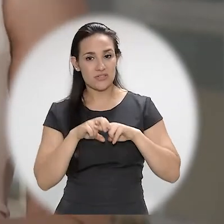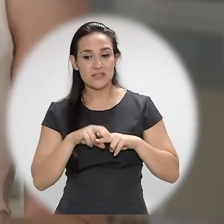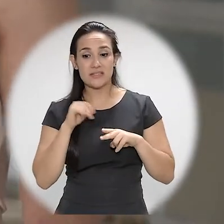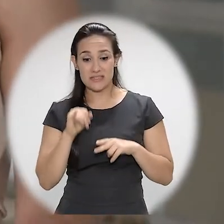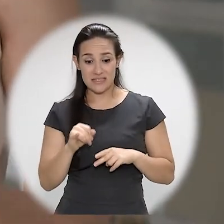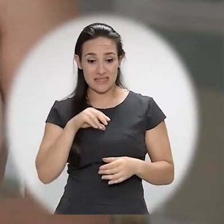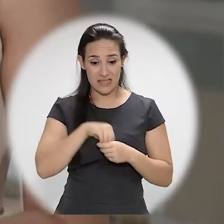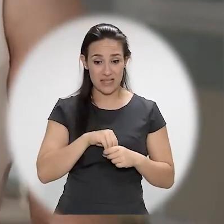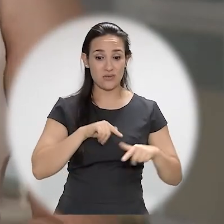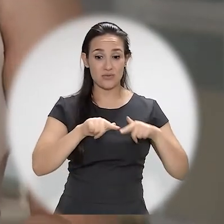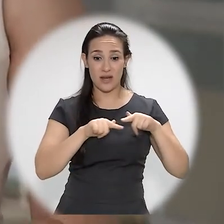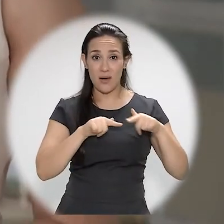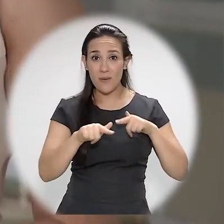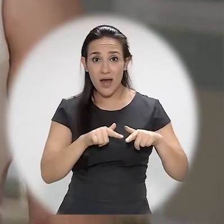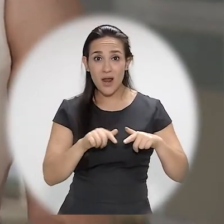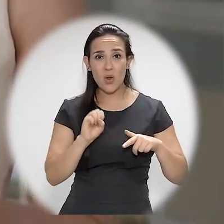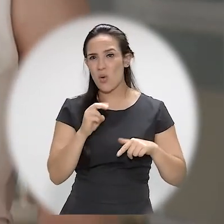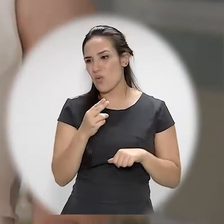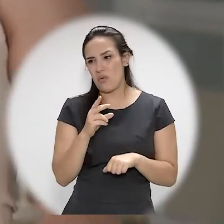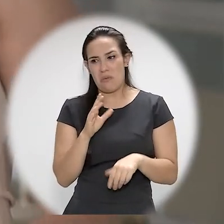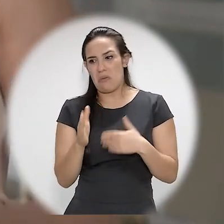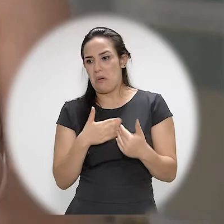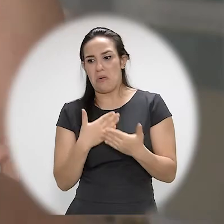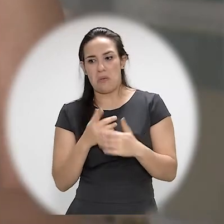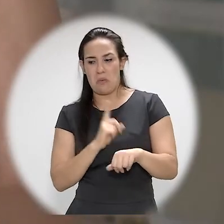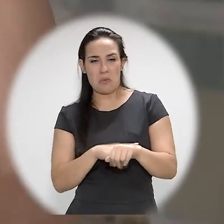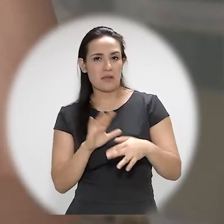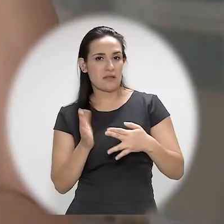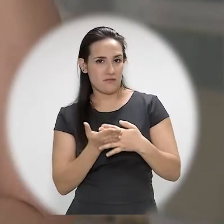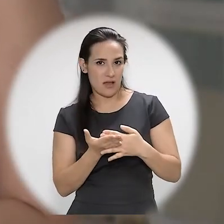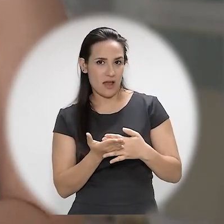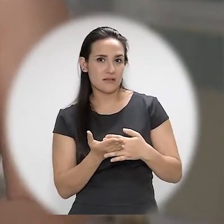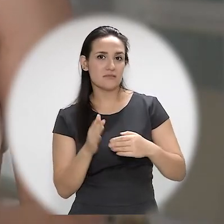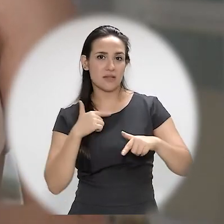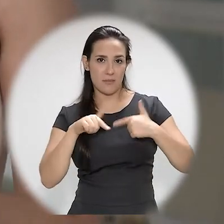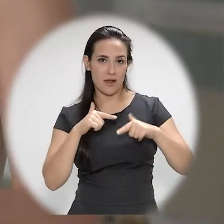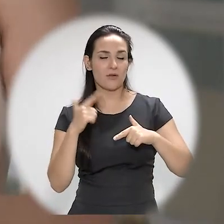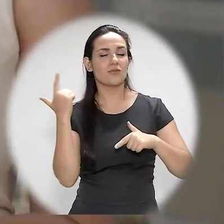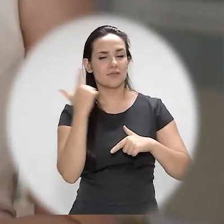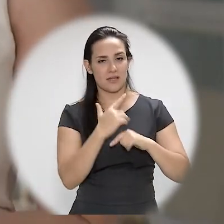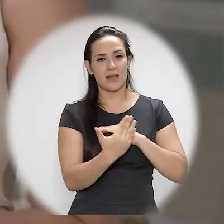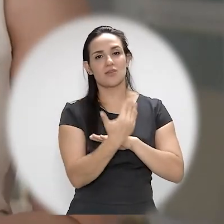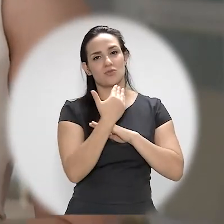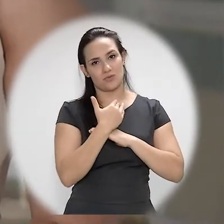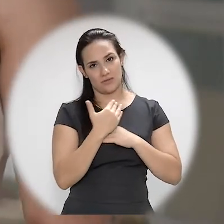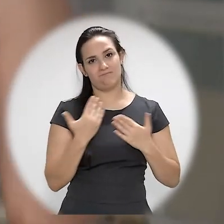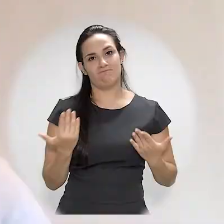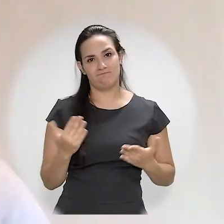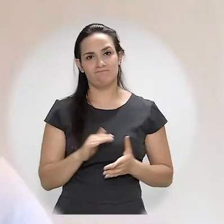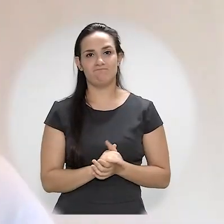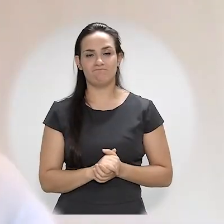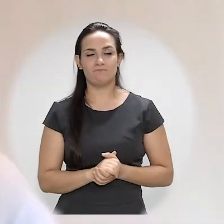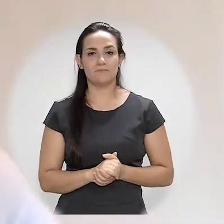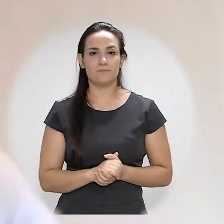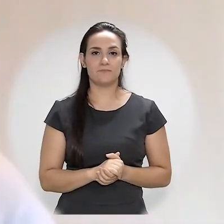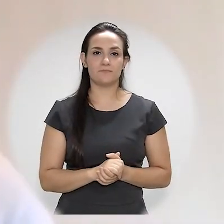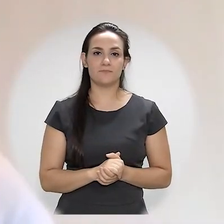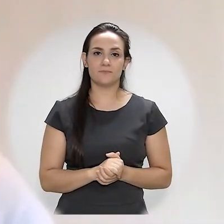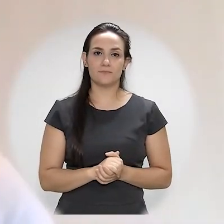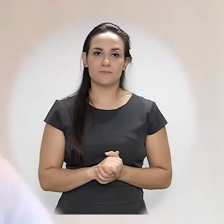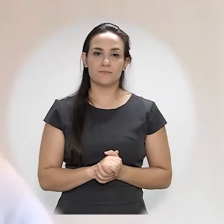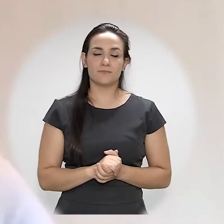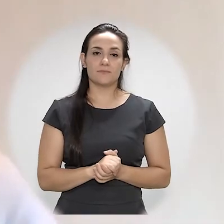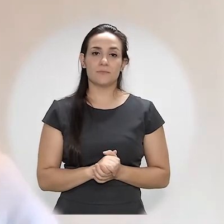E quando a pessoa pode buscar isso no trabalho ou durante algum intervalo no trabalho, isso vai ajudar também. Isso pode ser